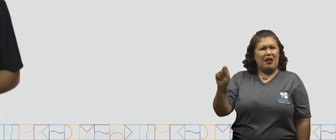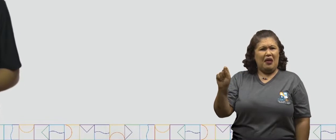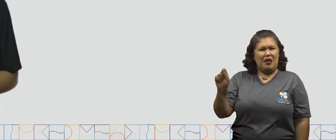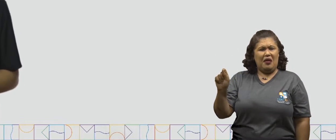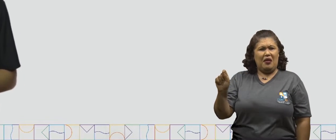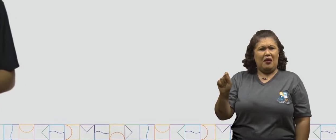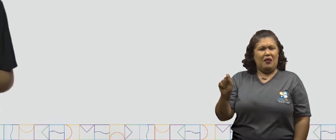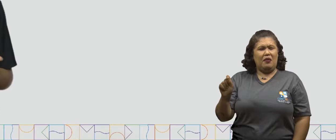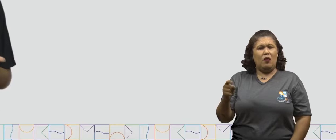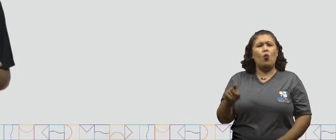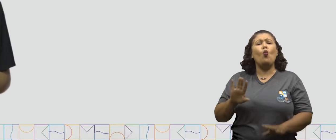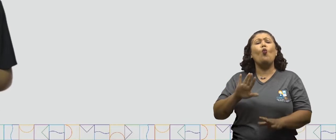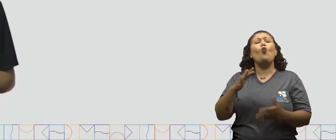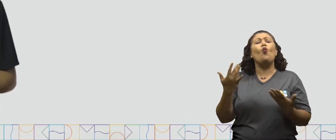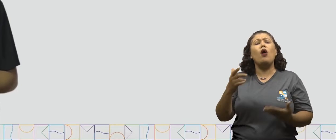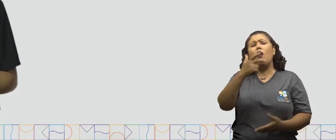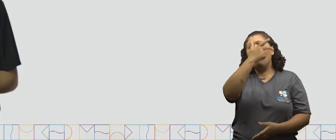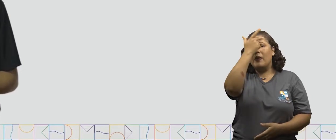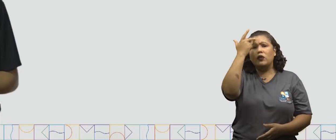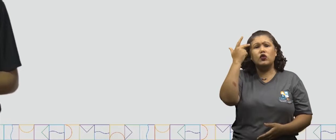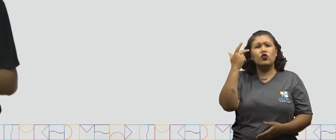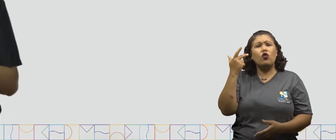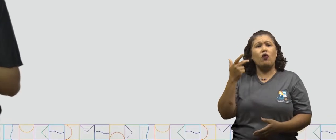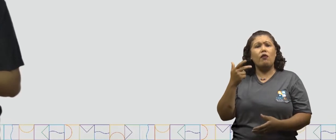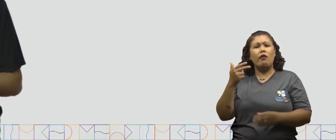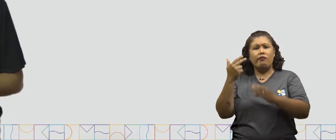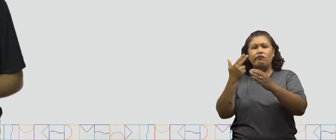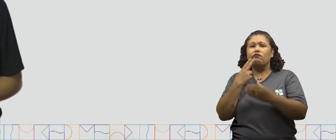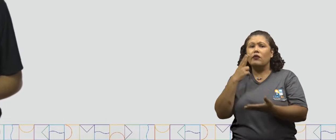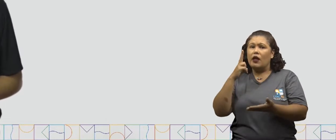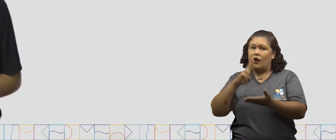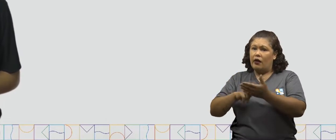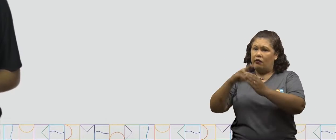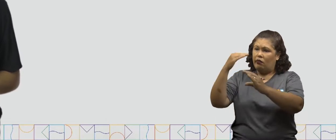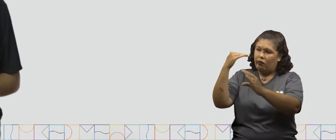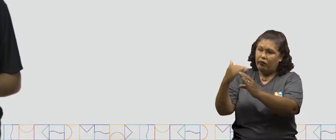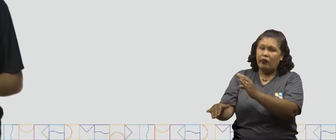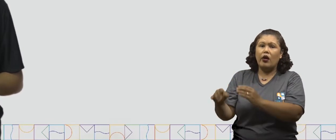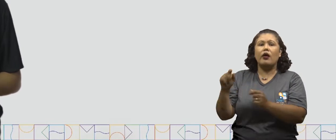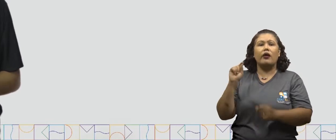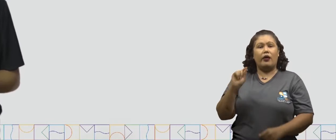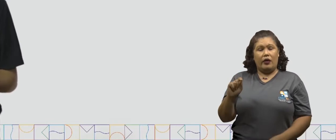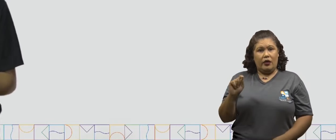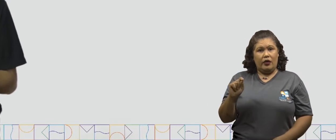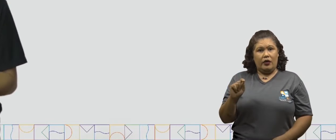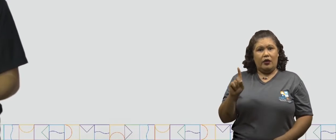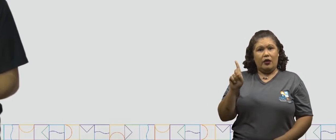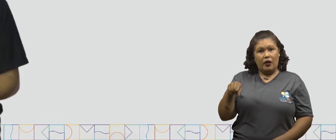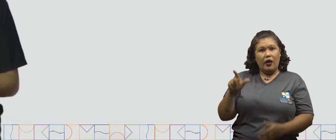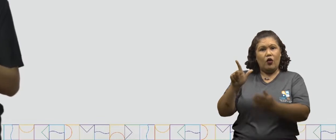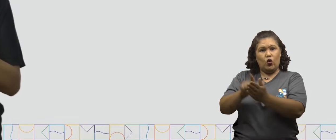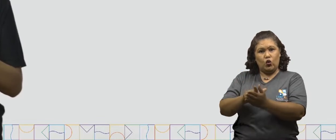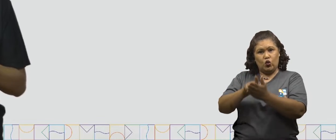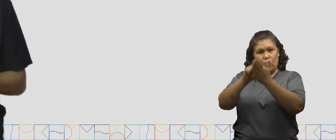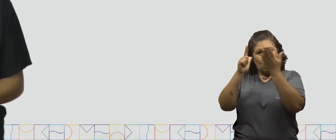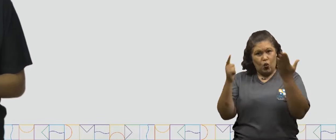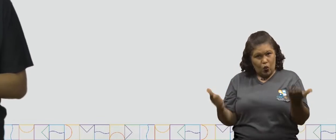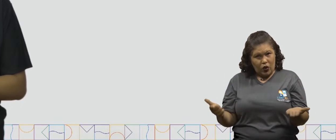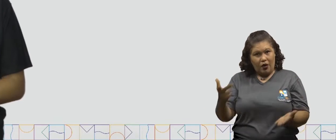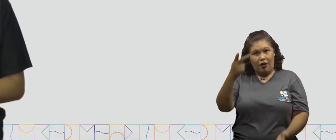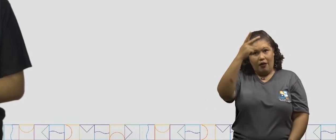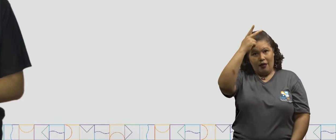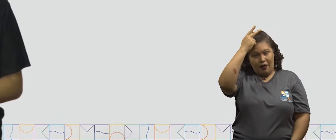lembra para quem os alunos estão escrevendo esta carta? Isso mesmo! O destinatário é novamente o